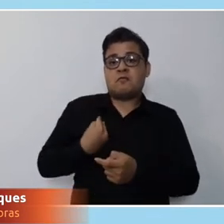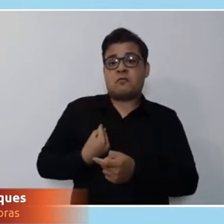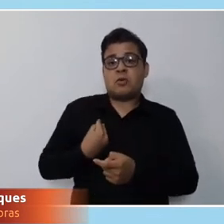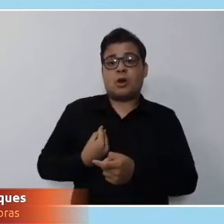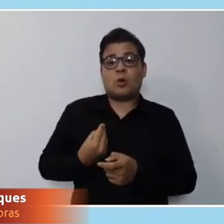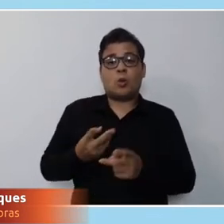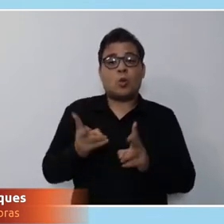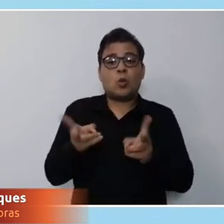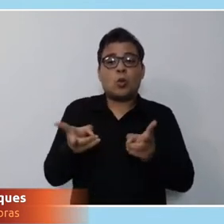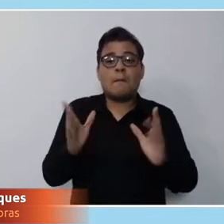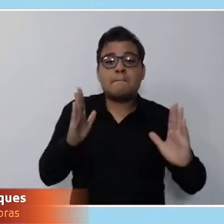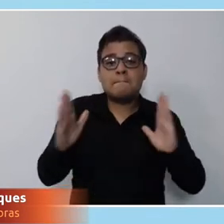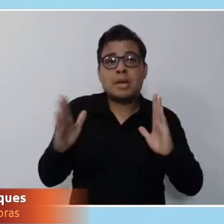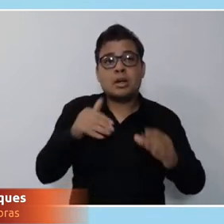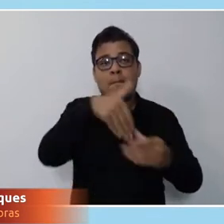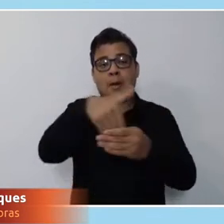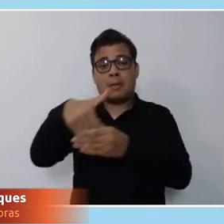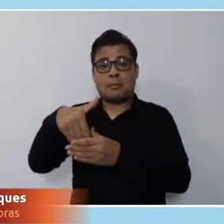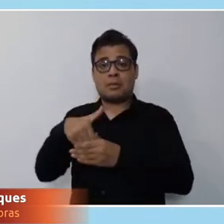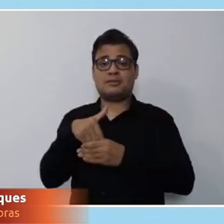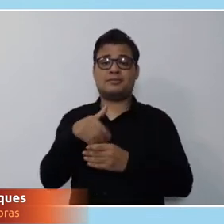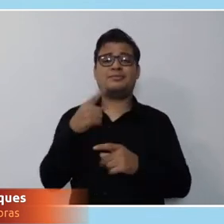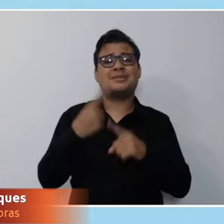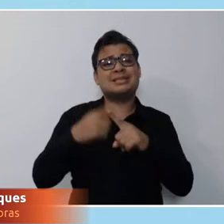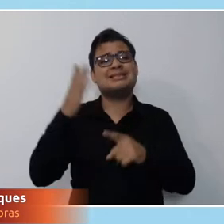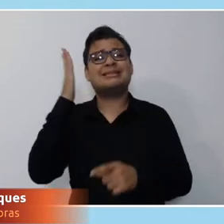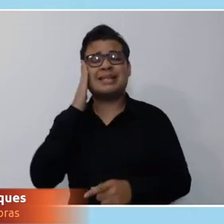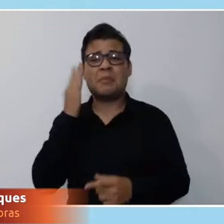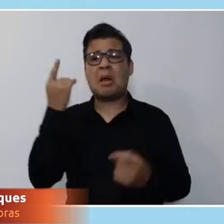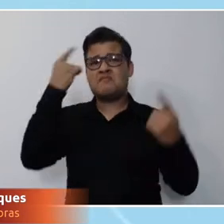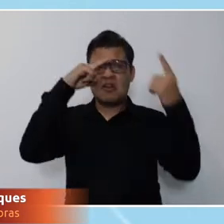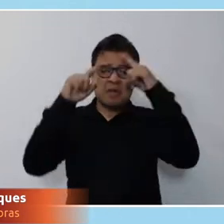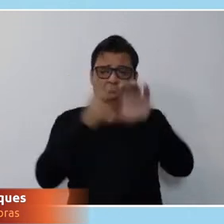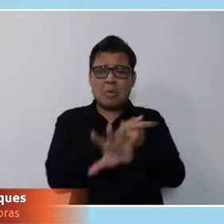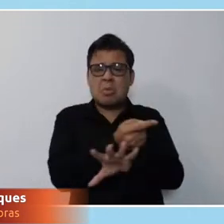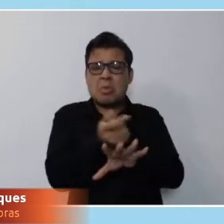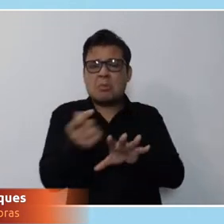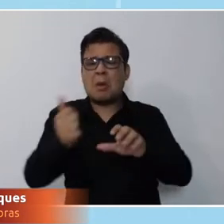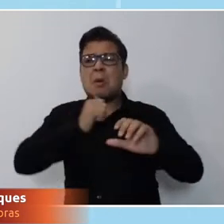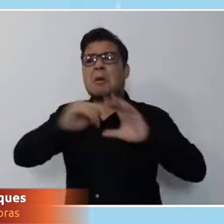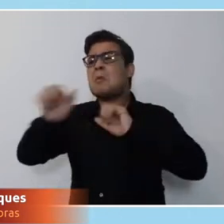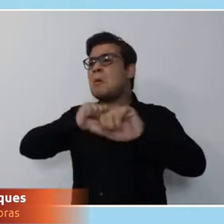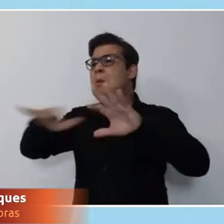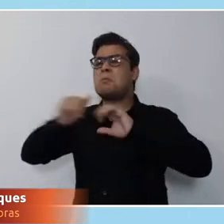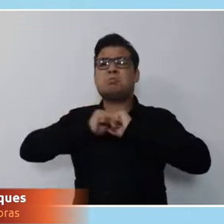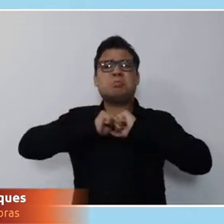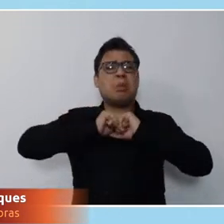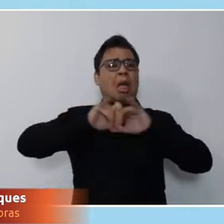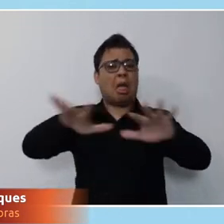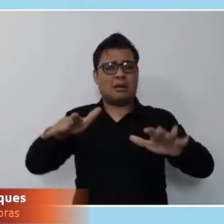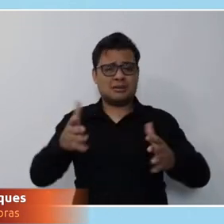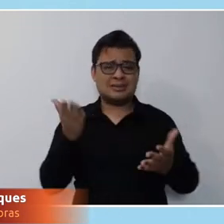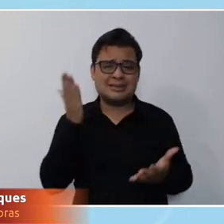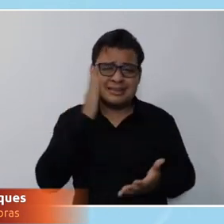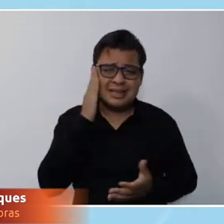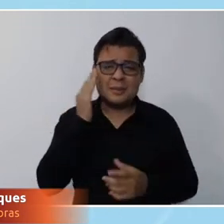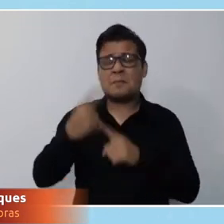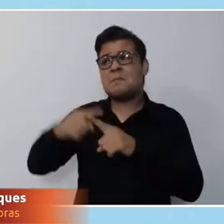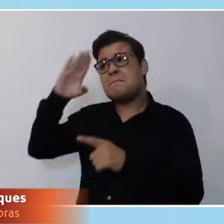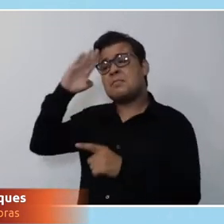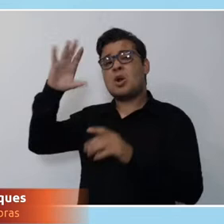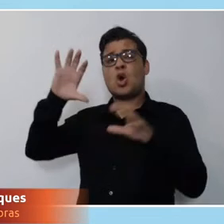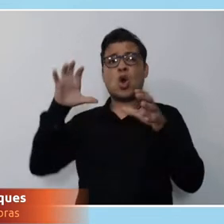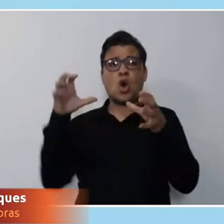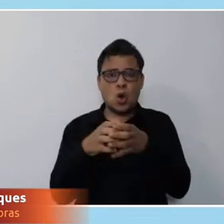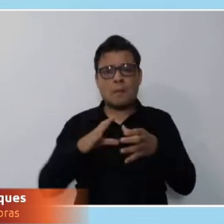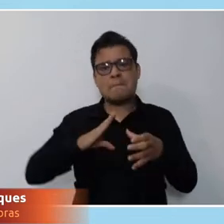durante as eleições, porque vai ser uma fábrica de fake news e que é o tempo todo trabalhado dentro desses grupos bolsonaristas como